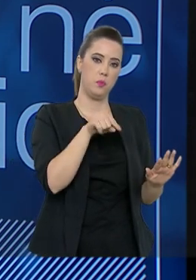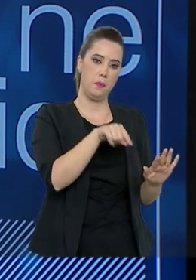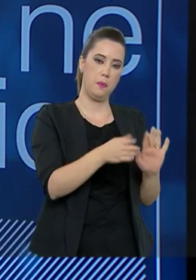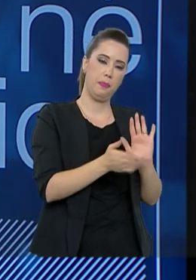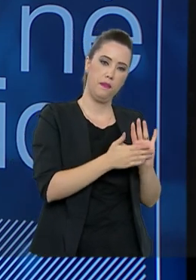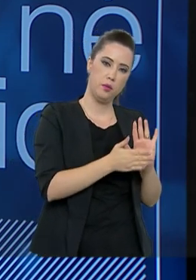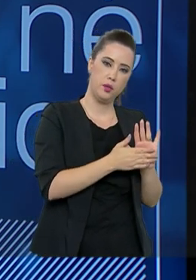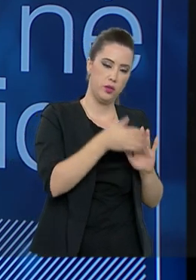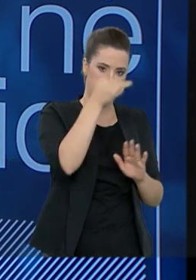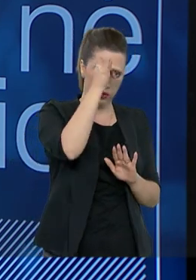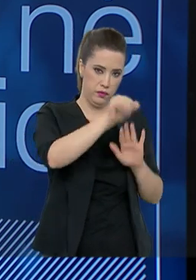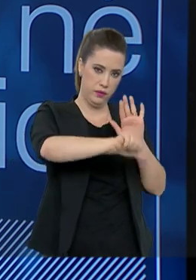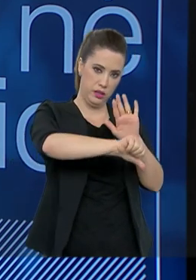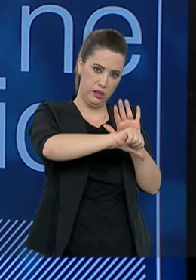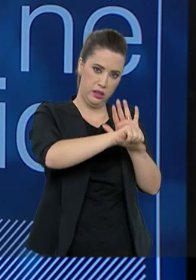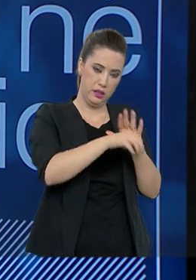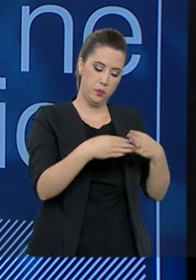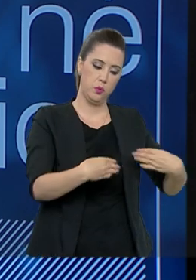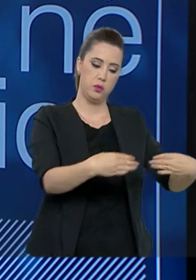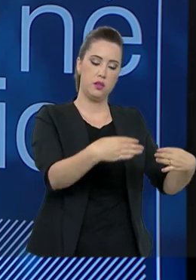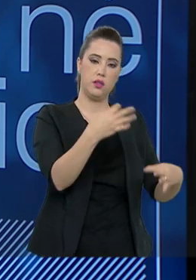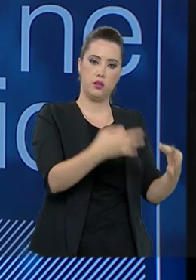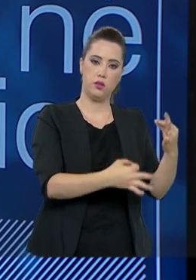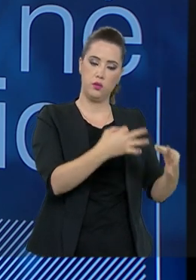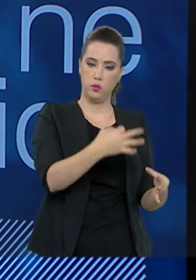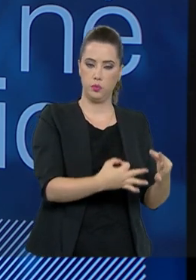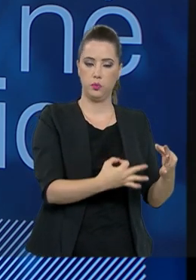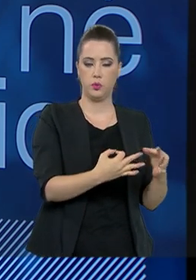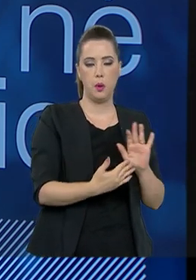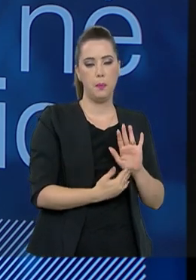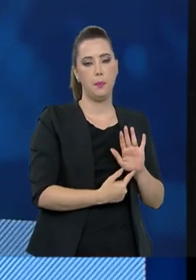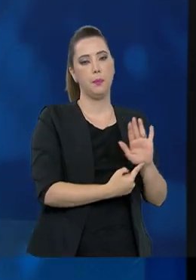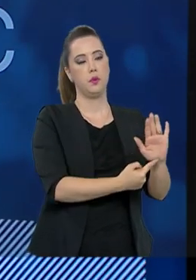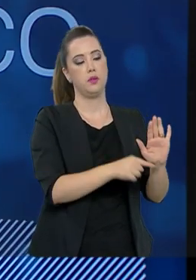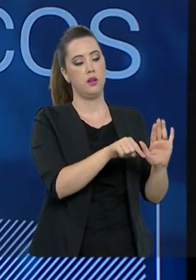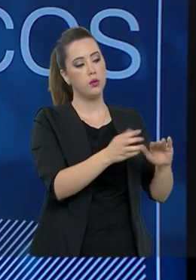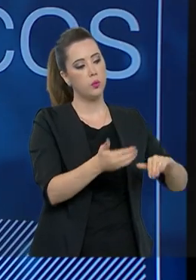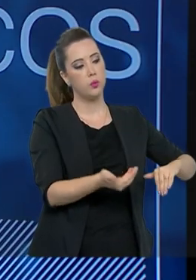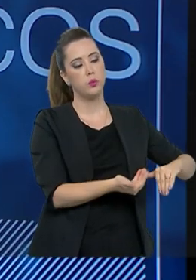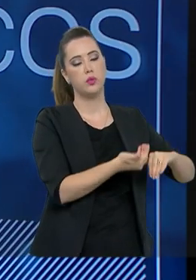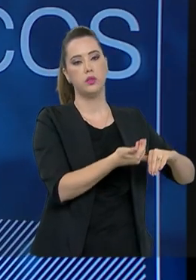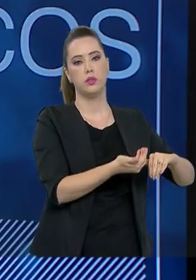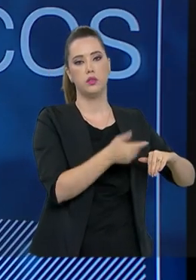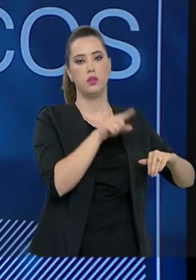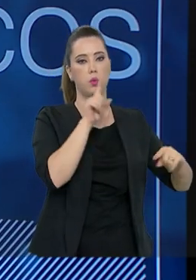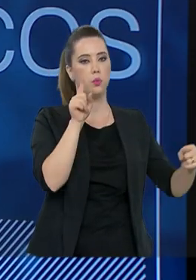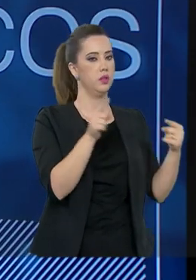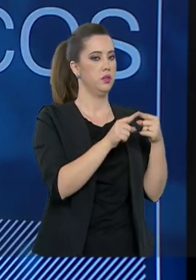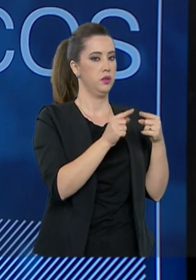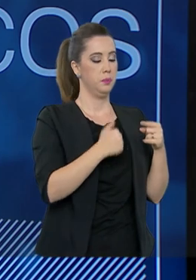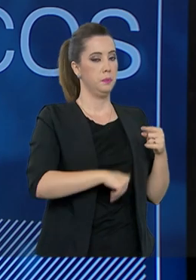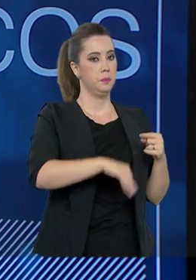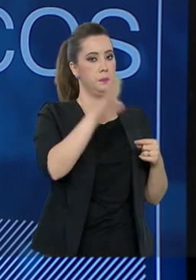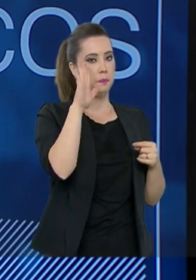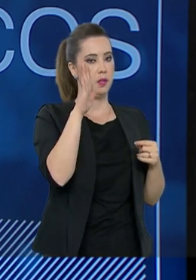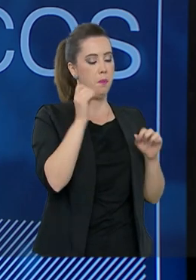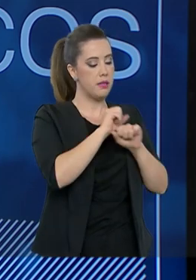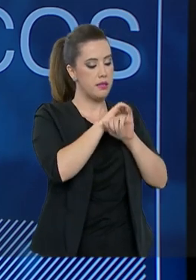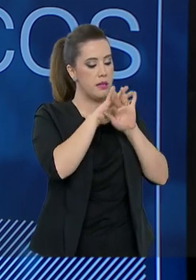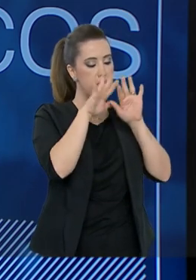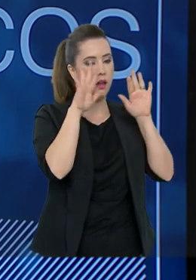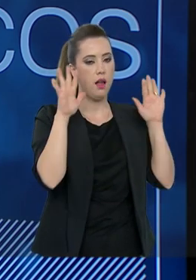proposto pelo Ministério da Justiça, apresentado ao Congresso Nacional, visa dar mais